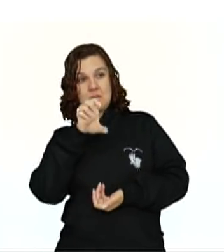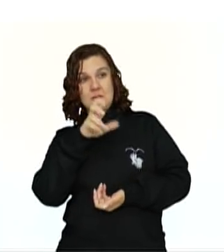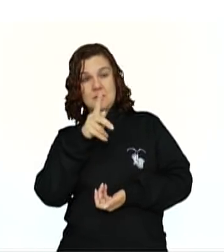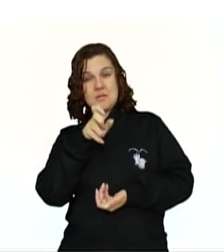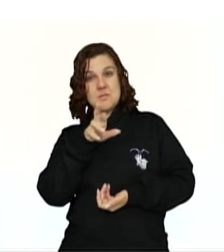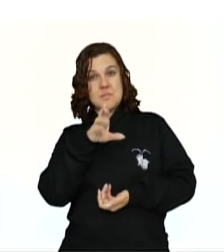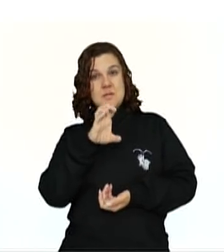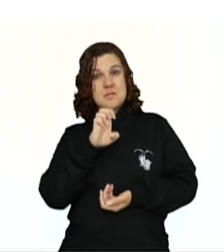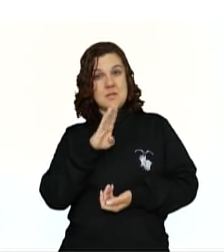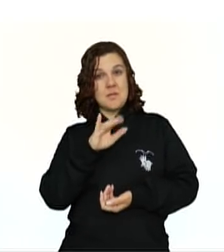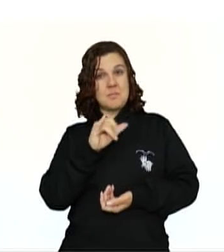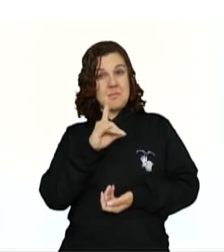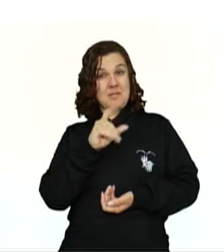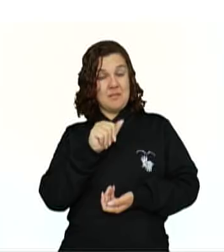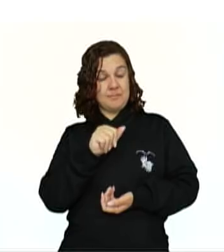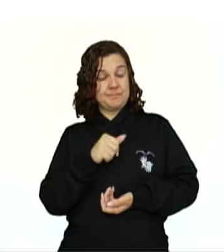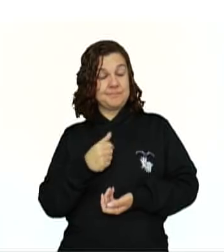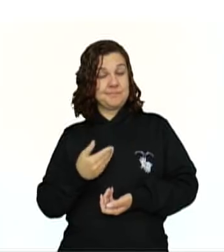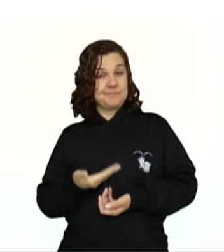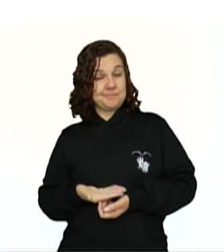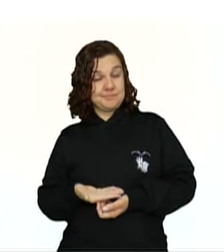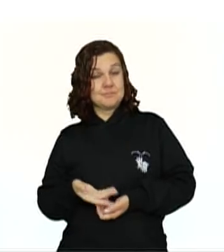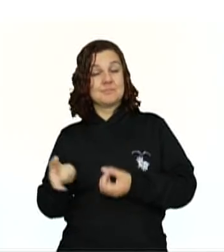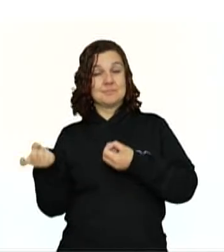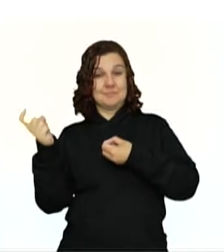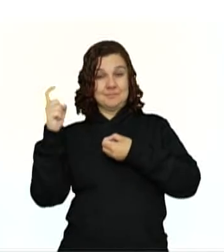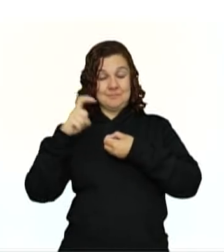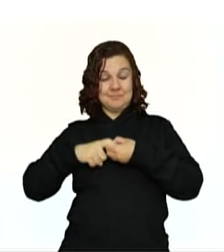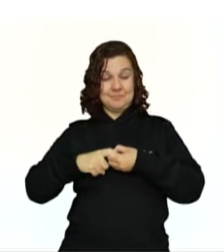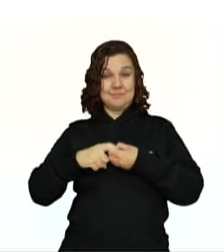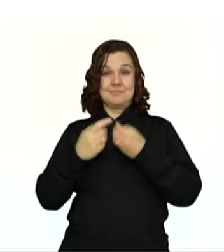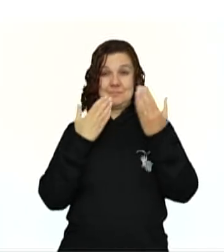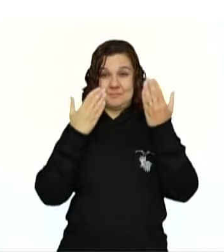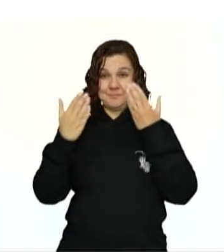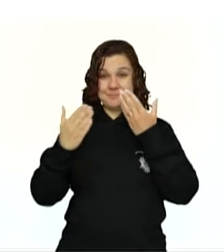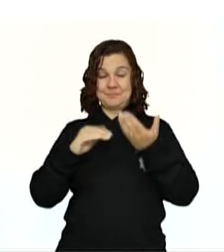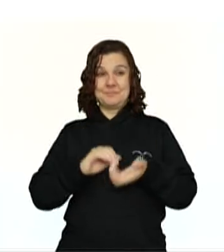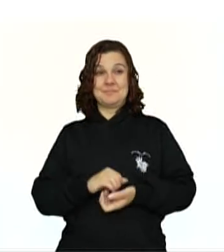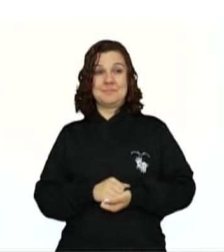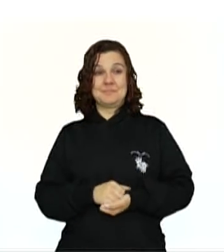despercebida? Pense lá um pouquinho e já voltamos para conferir.